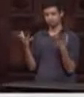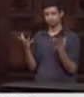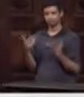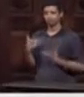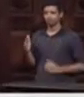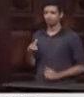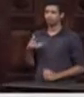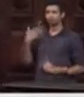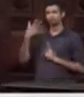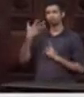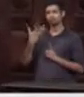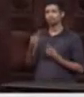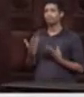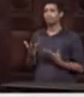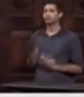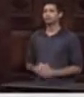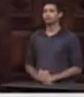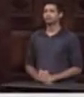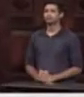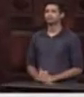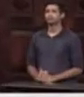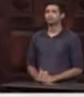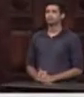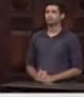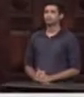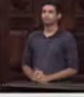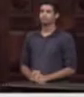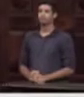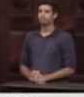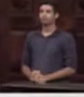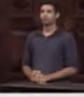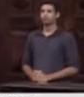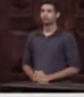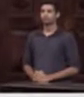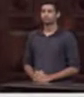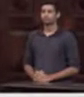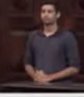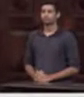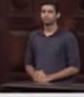tribuna, senhoras e senhores deputados, também para trazer aqui